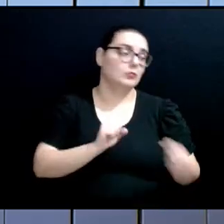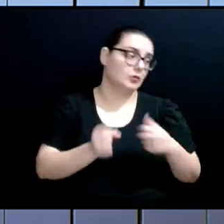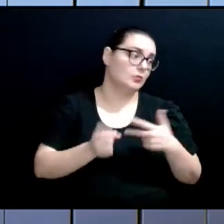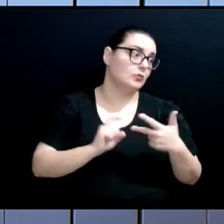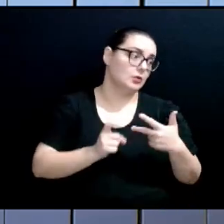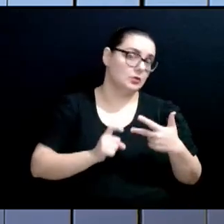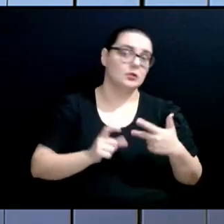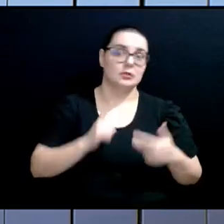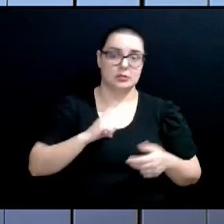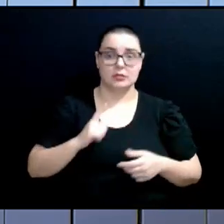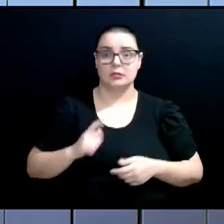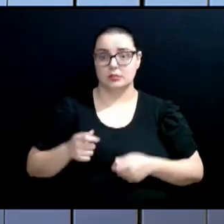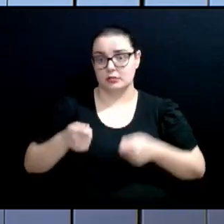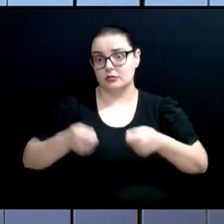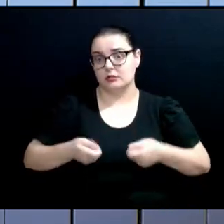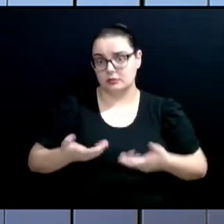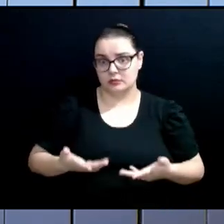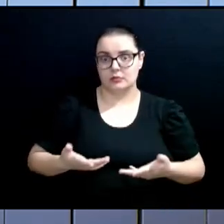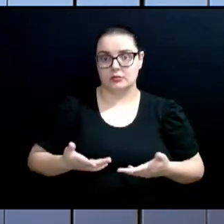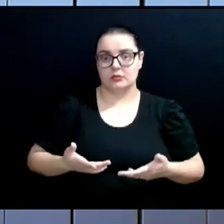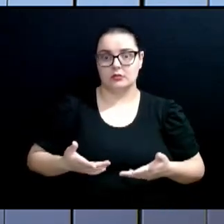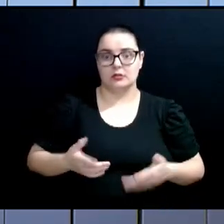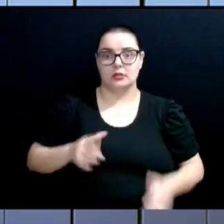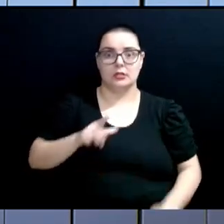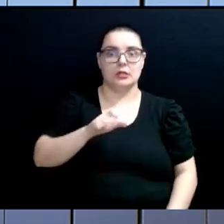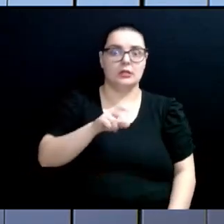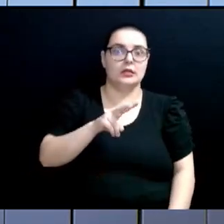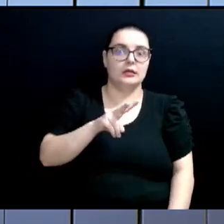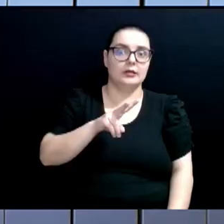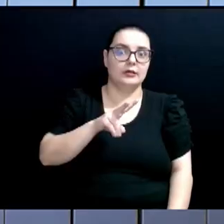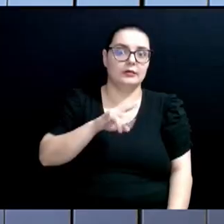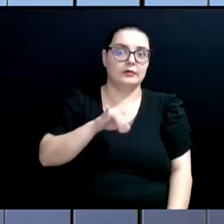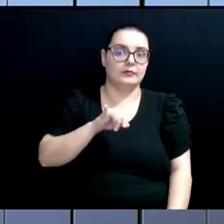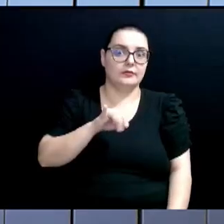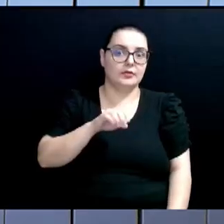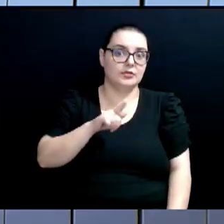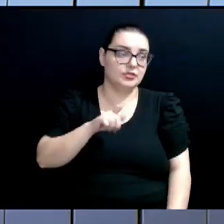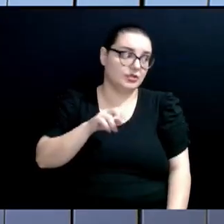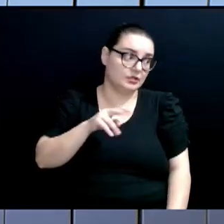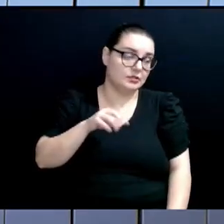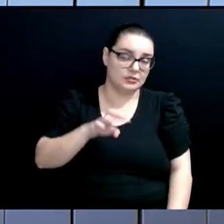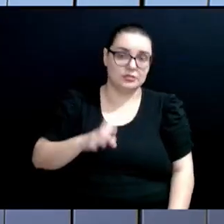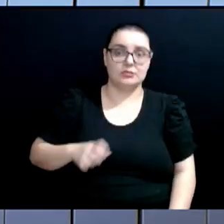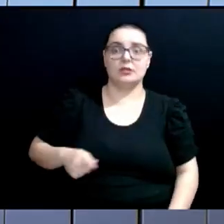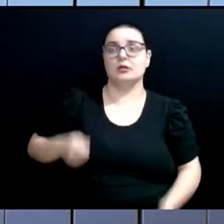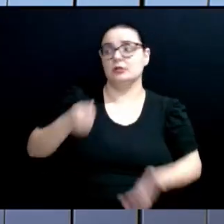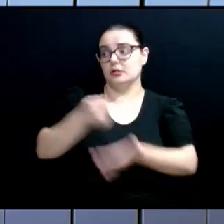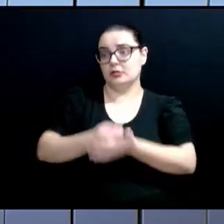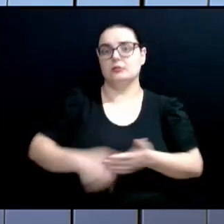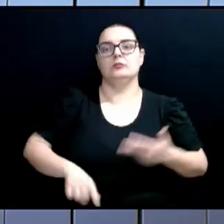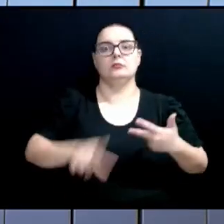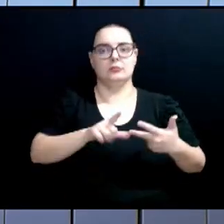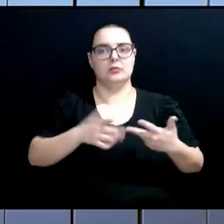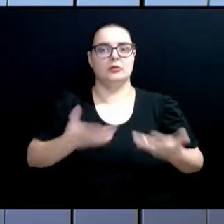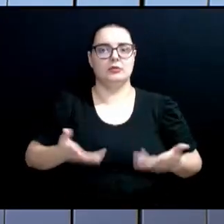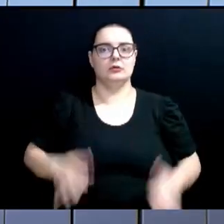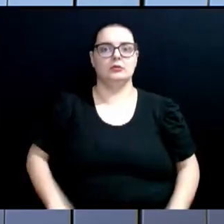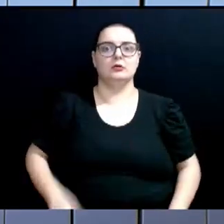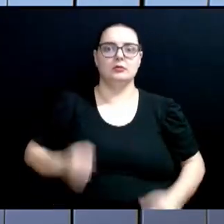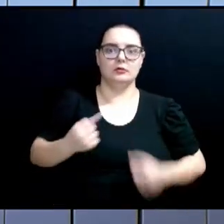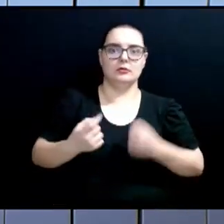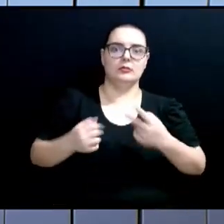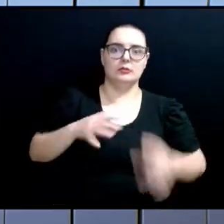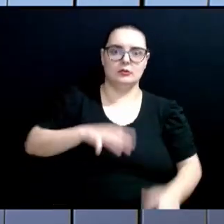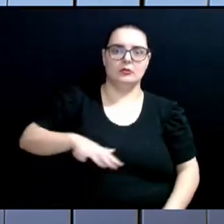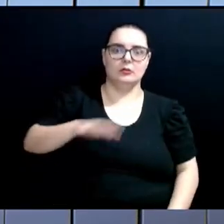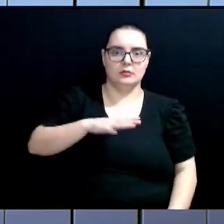de legiferante, né? Tem poder de produzir legislação. Sim. Em alguns casos aqui da minha